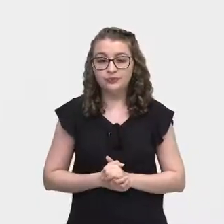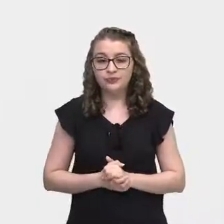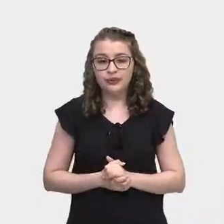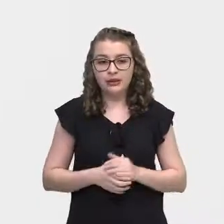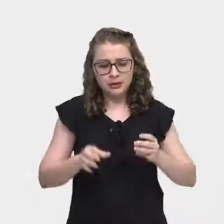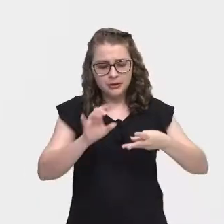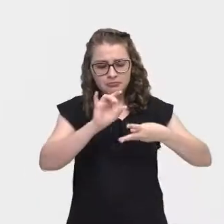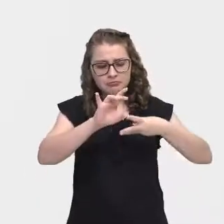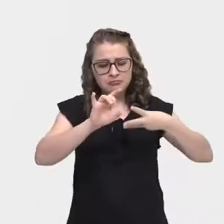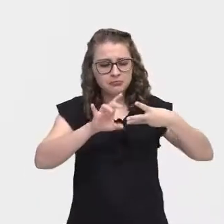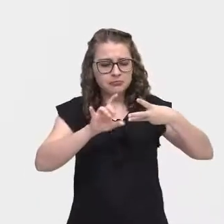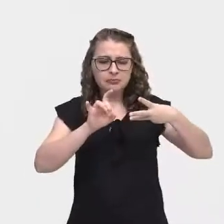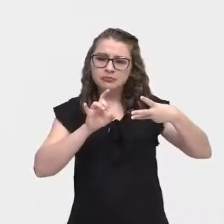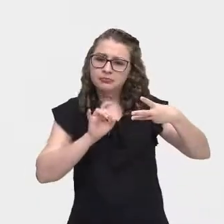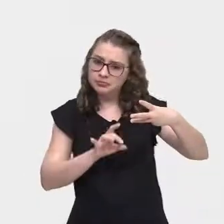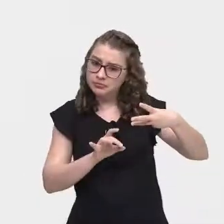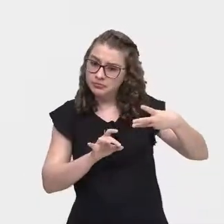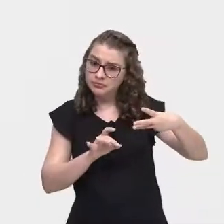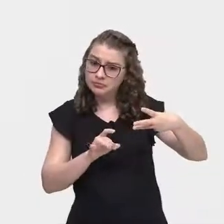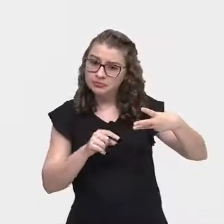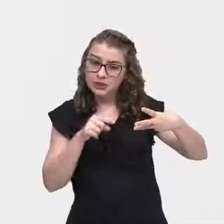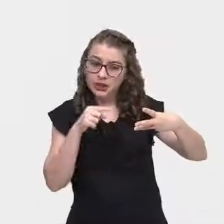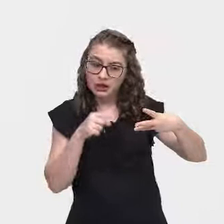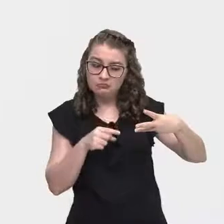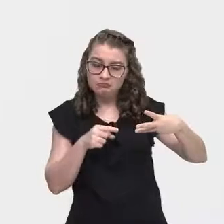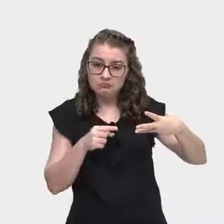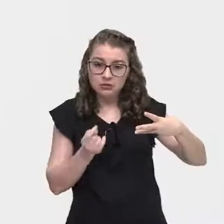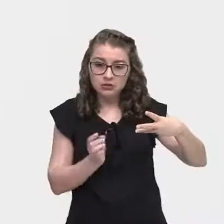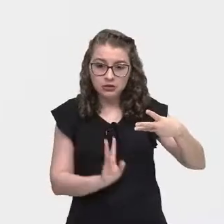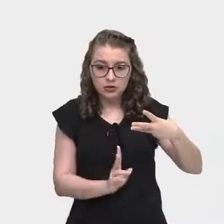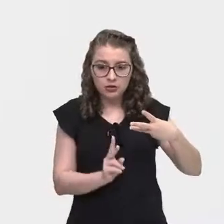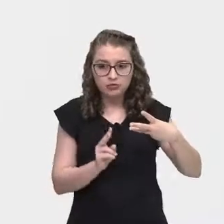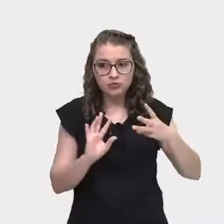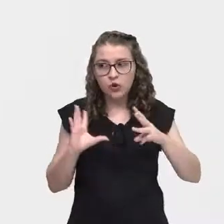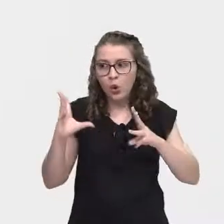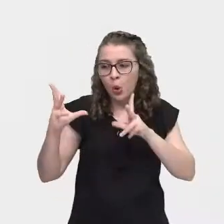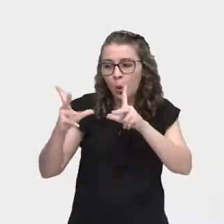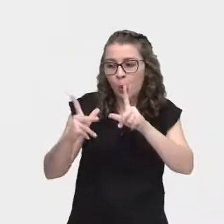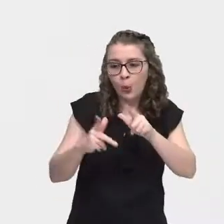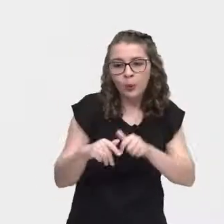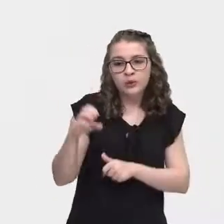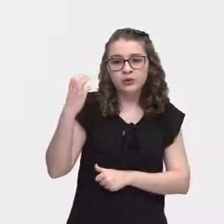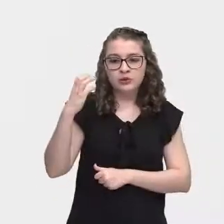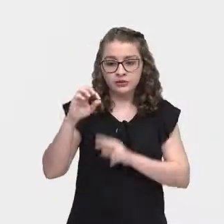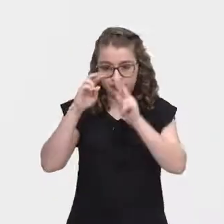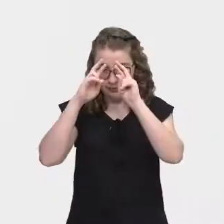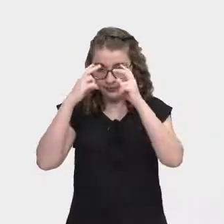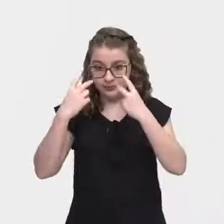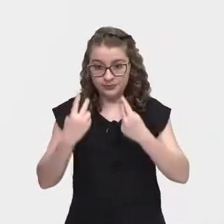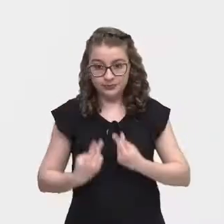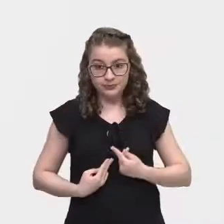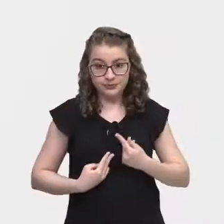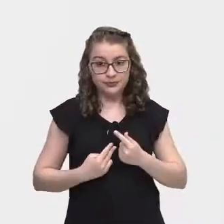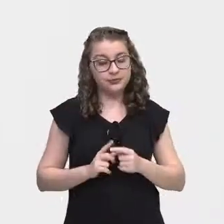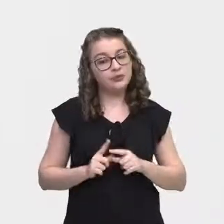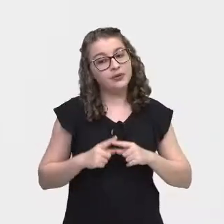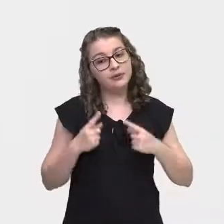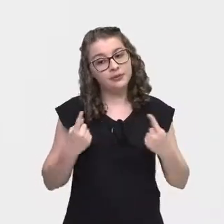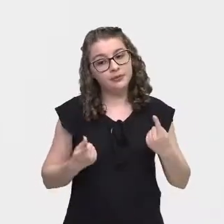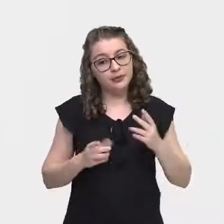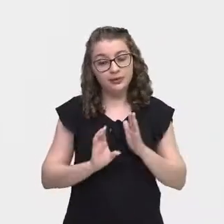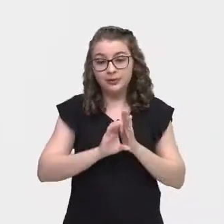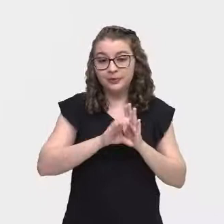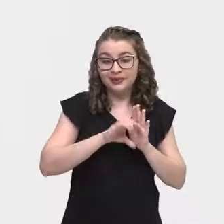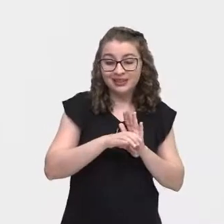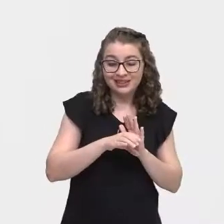Cada ponto desse aí, ele pode passar por todas as ciências humanas, né? Mas essa é uma